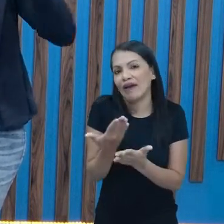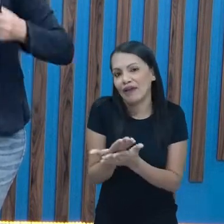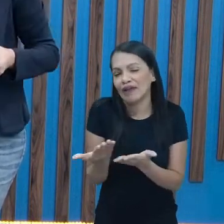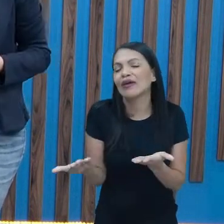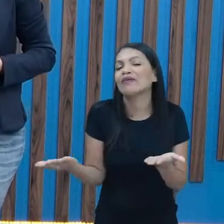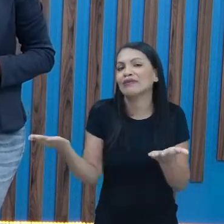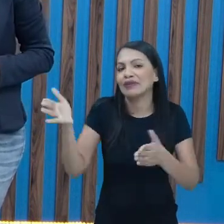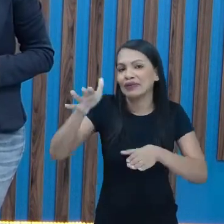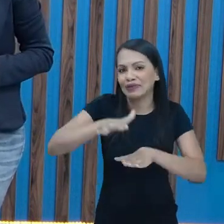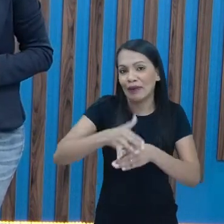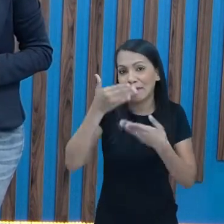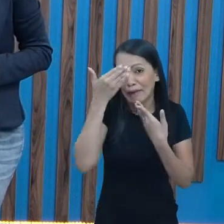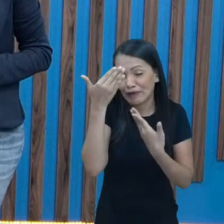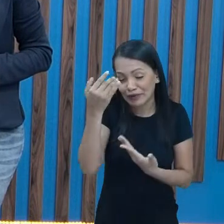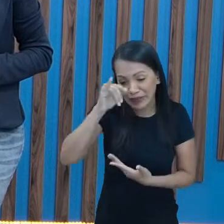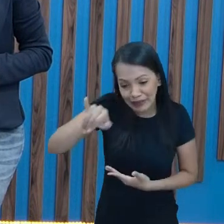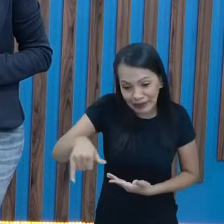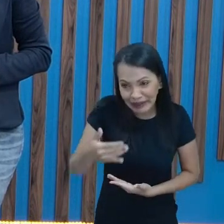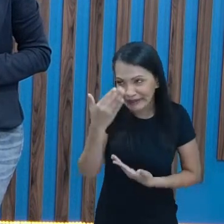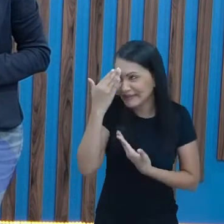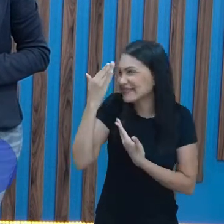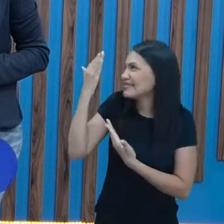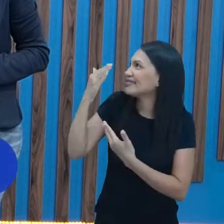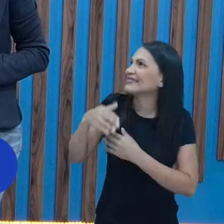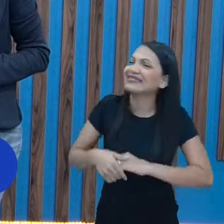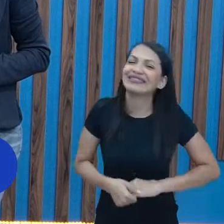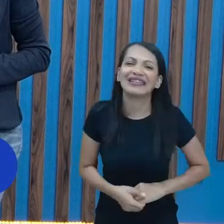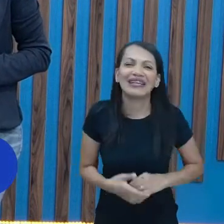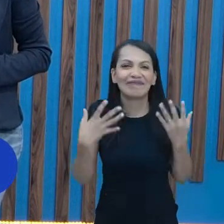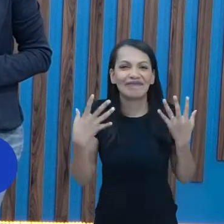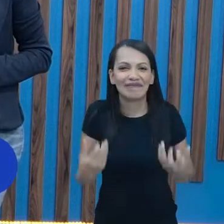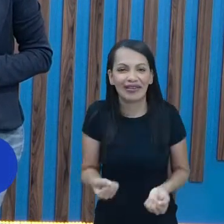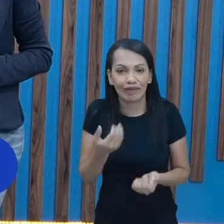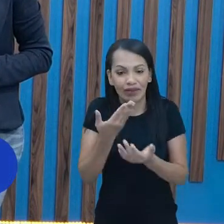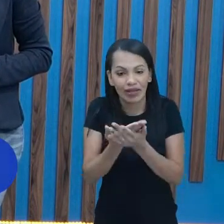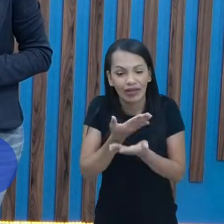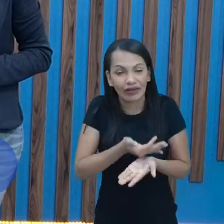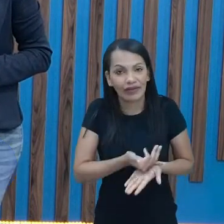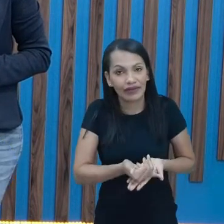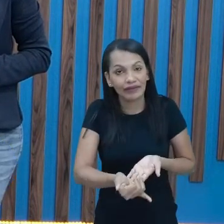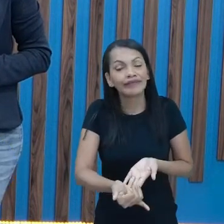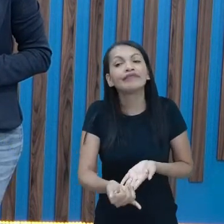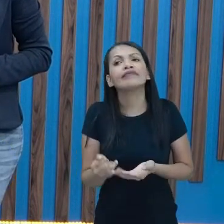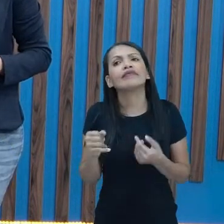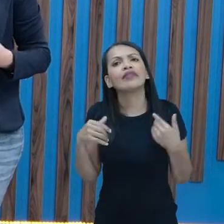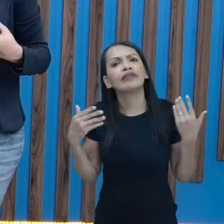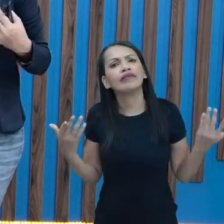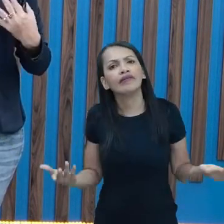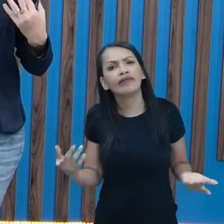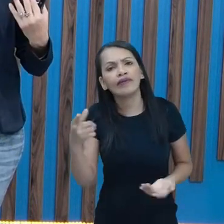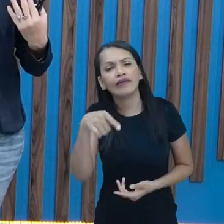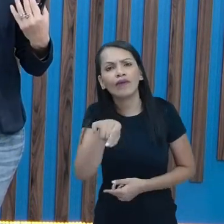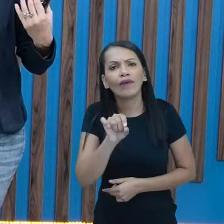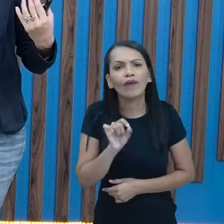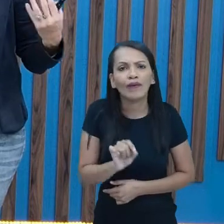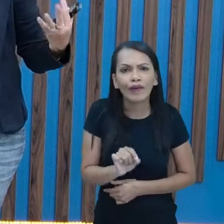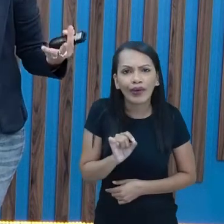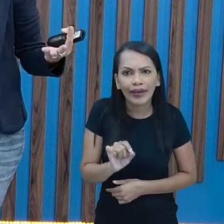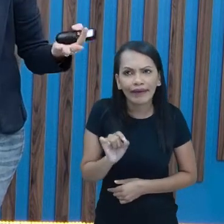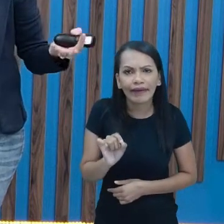Bem-vinda, Jéssica! Vamos ao início da aula. Gente, e aí? O que são